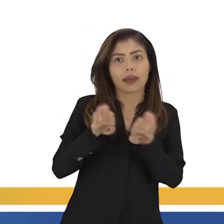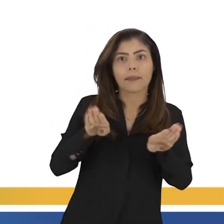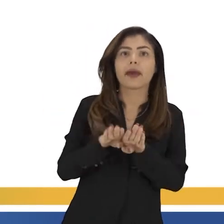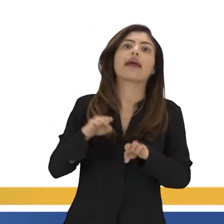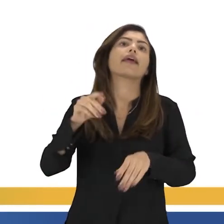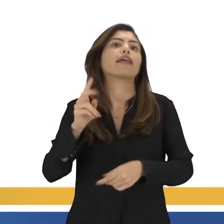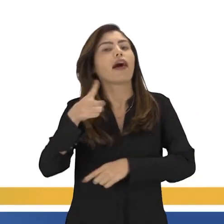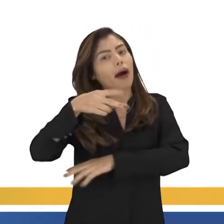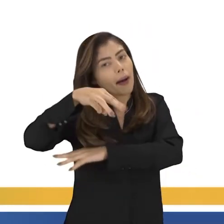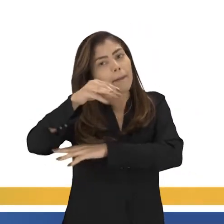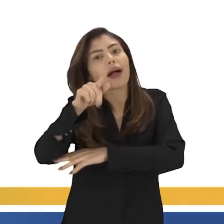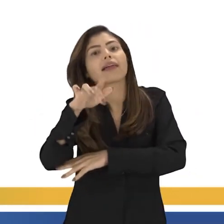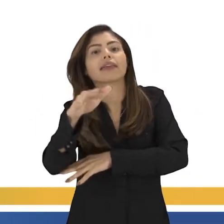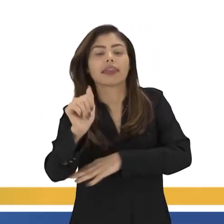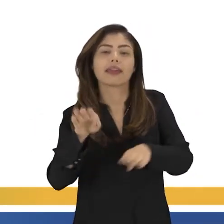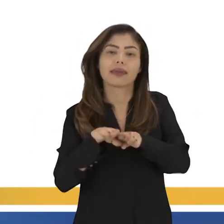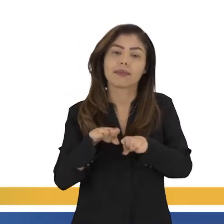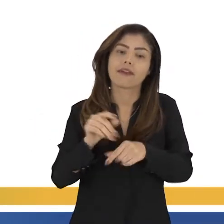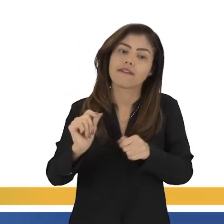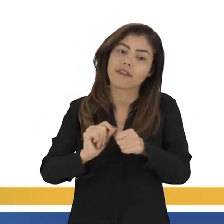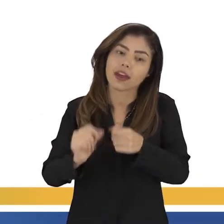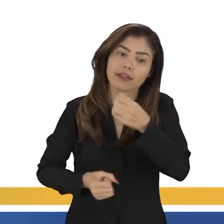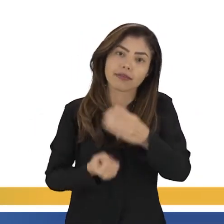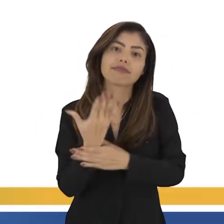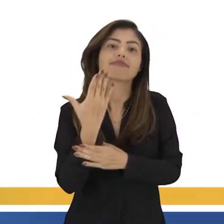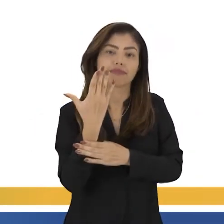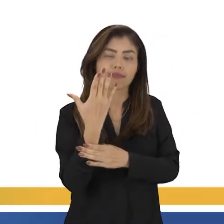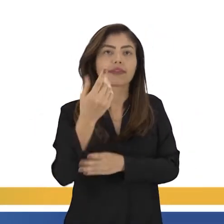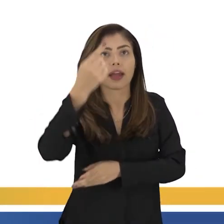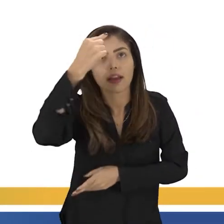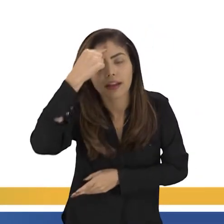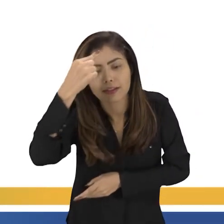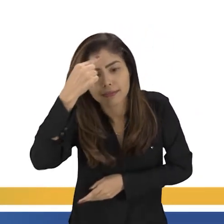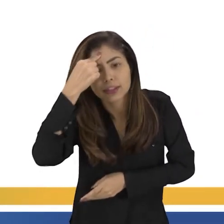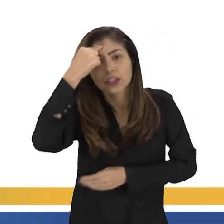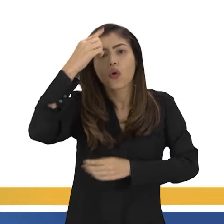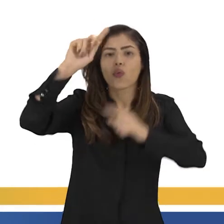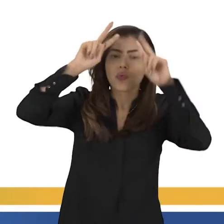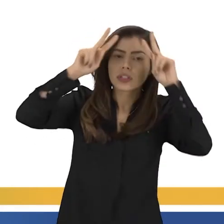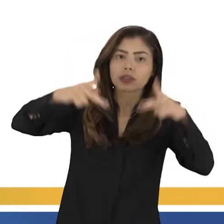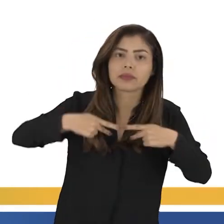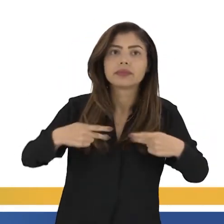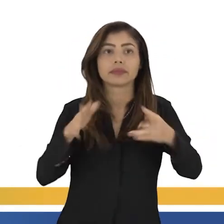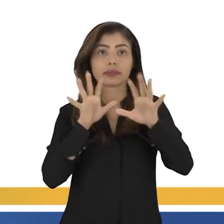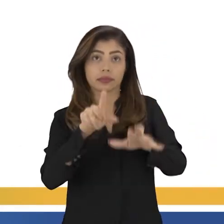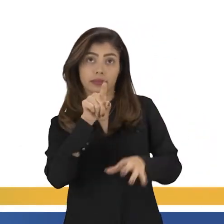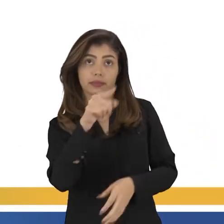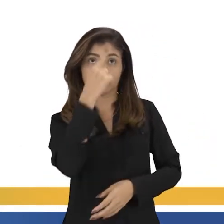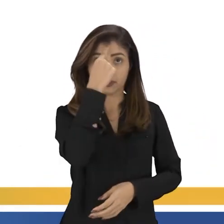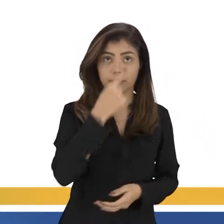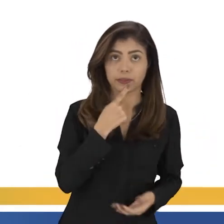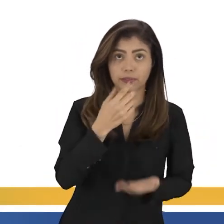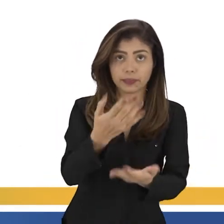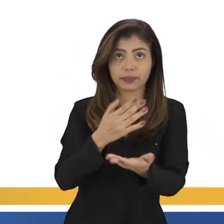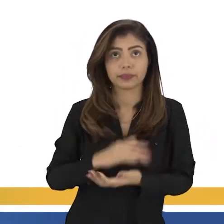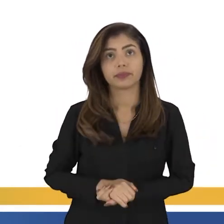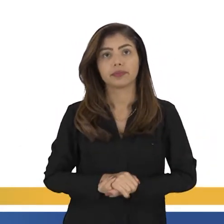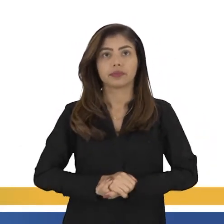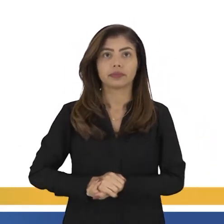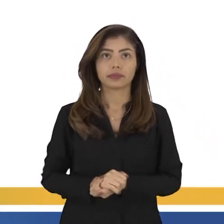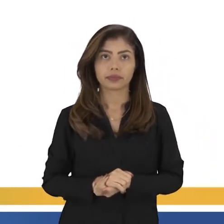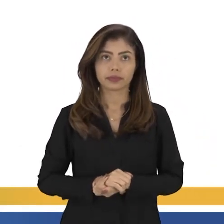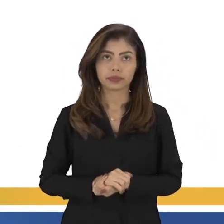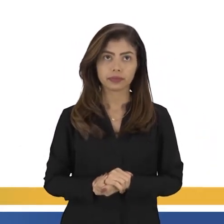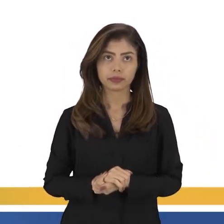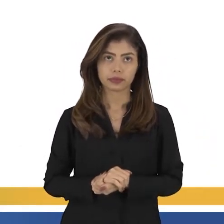máquina produzida pela inteligência humana. Olha só, vejam na imagem. Gente,